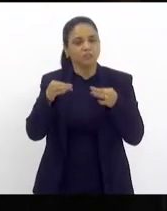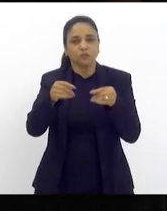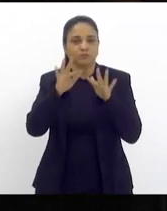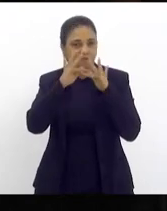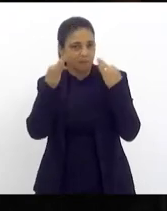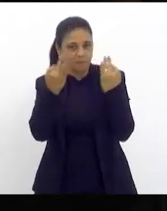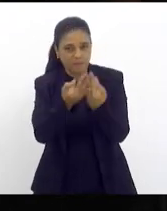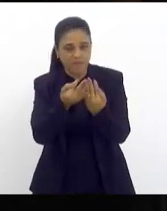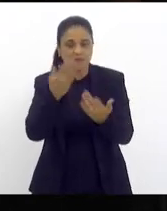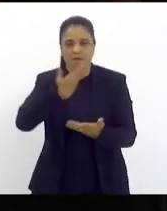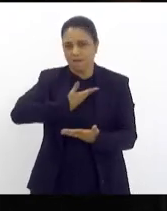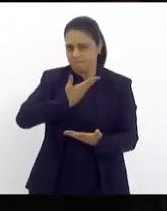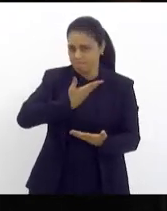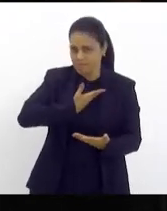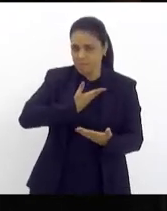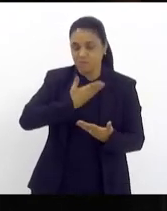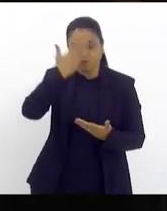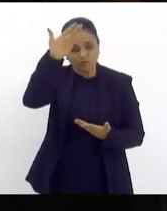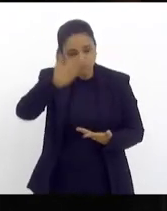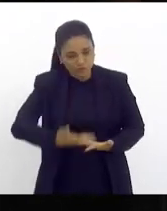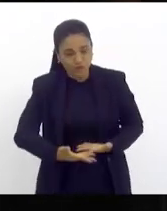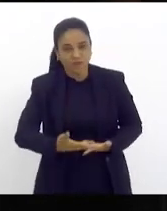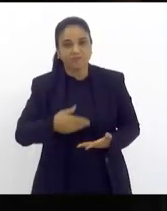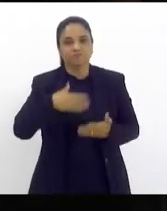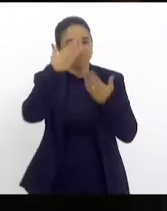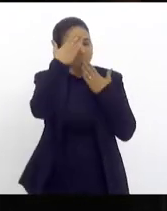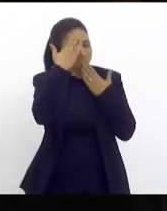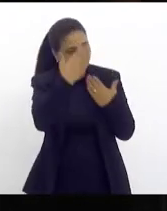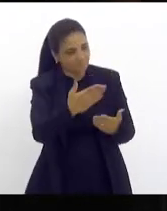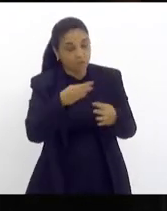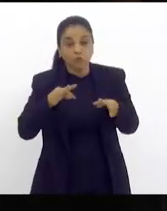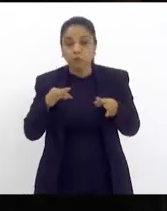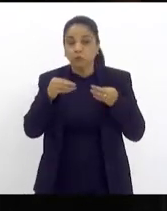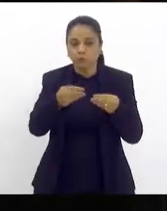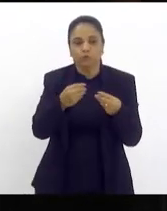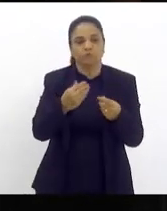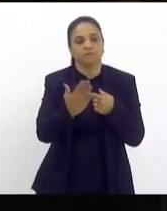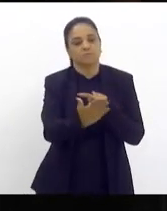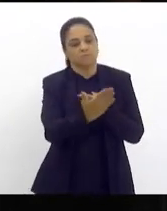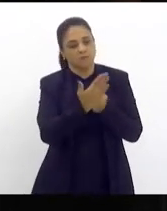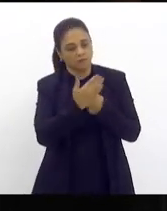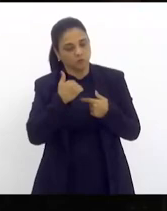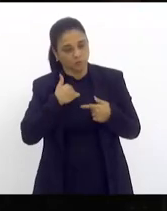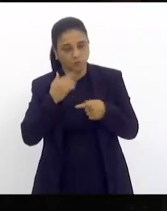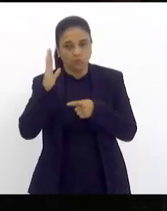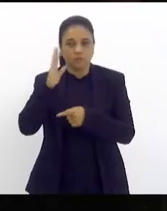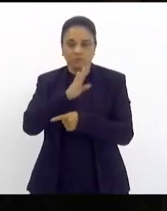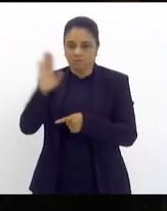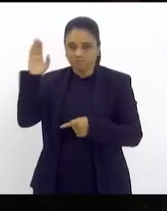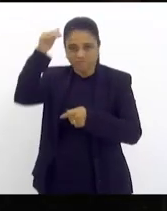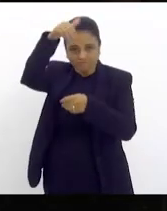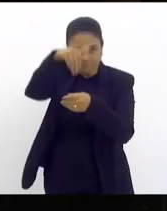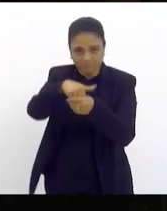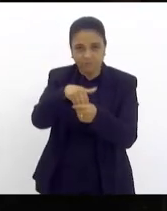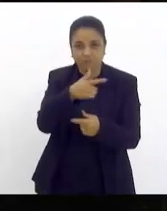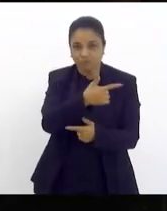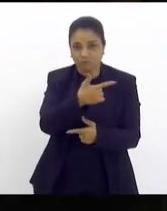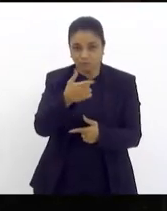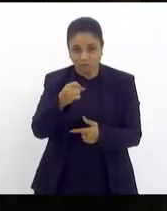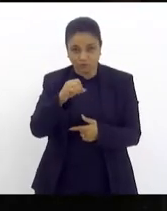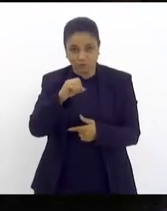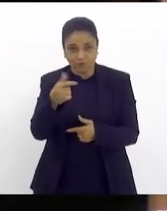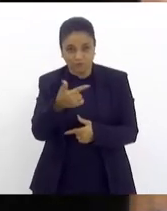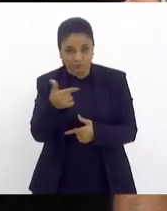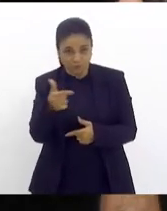amigos, te agradecer mais uma vez tudo que você fez por mim nessa eleição de 2022. Se não fosse com a